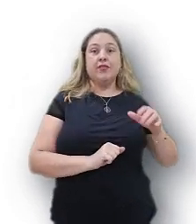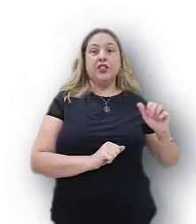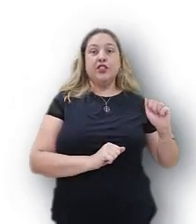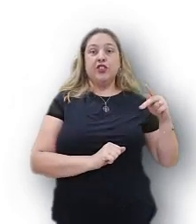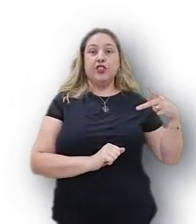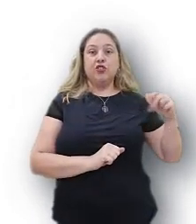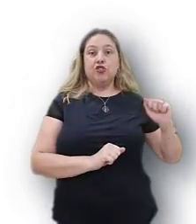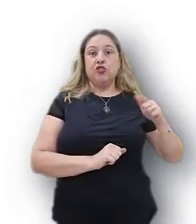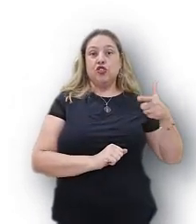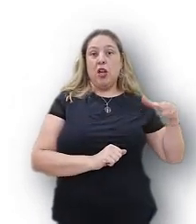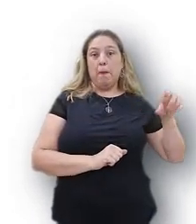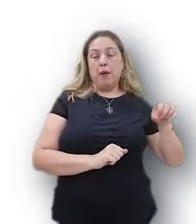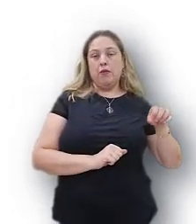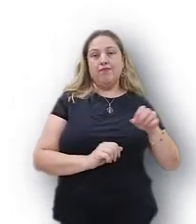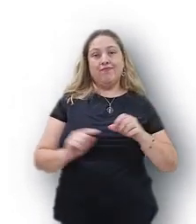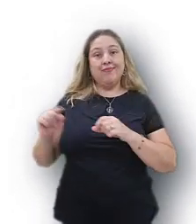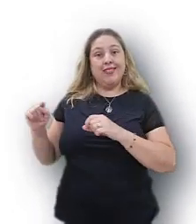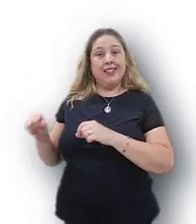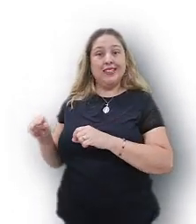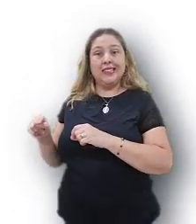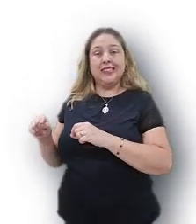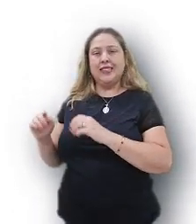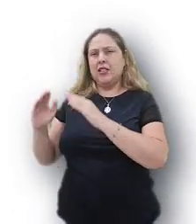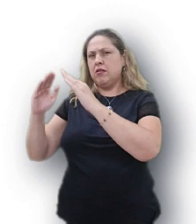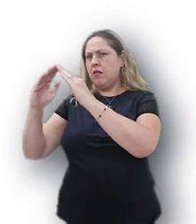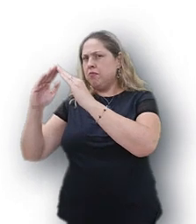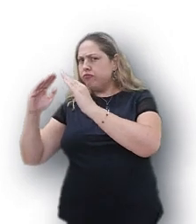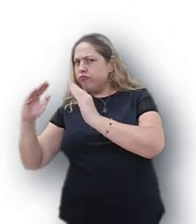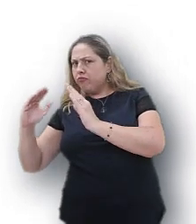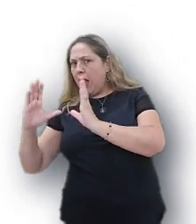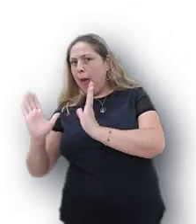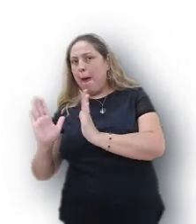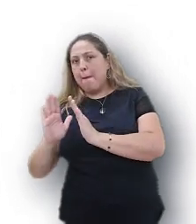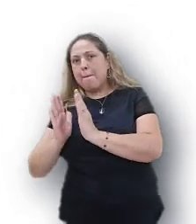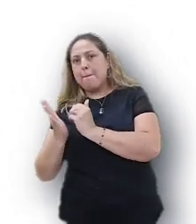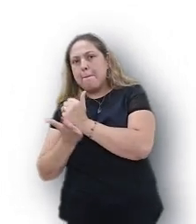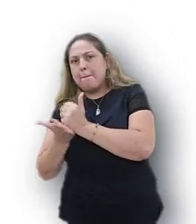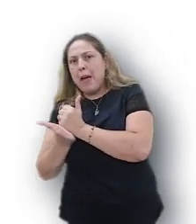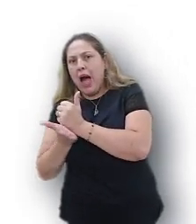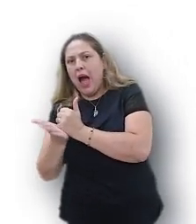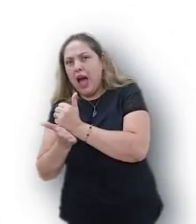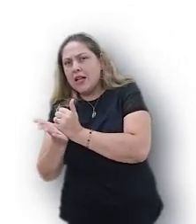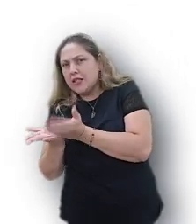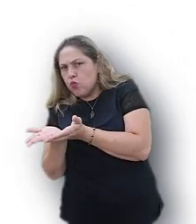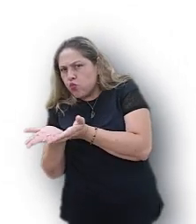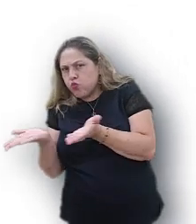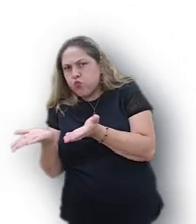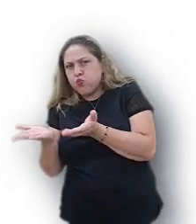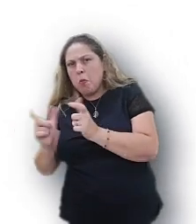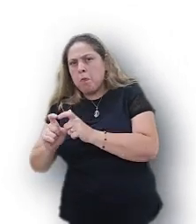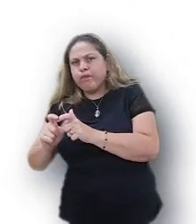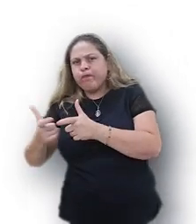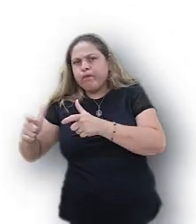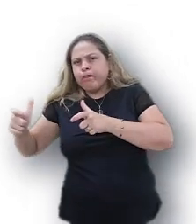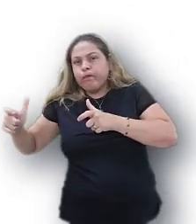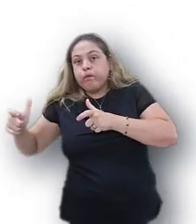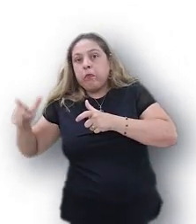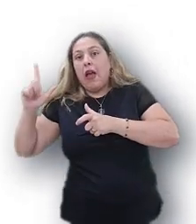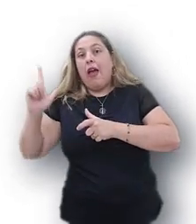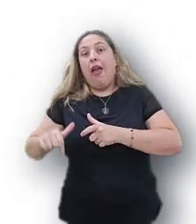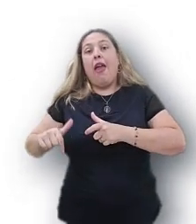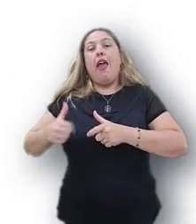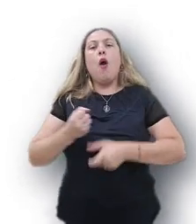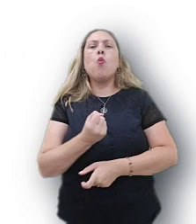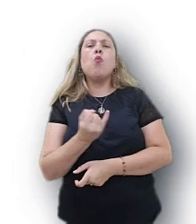pirâmides etárias da Etiópia e do Japão no ano de 2010. A pirâmide da Etiópia apresenta